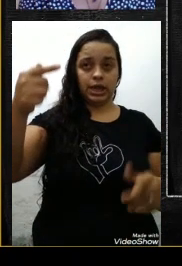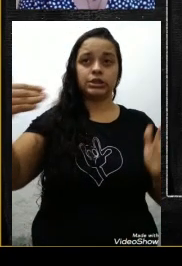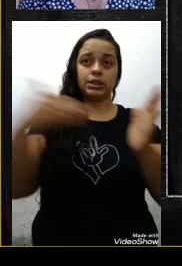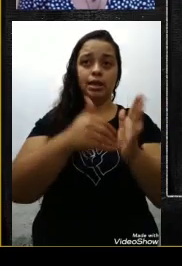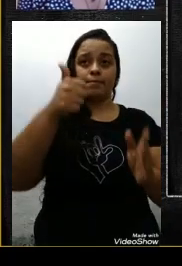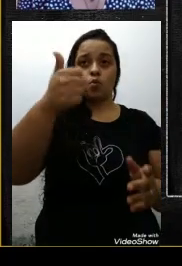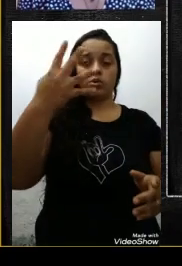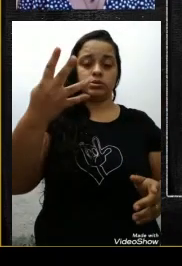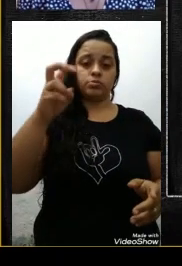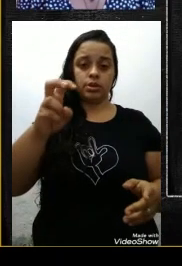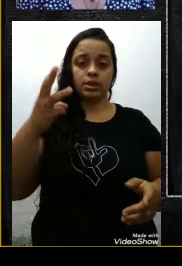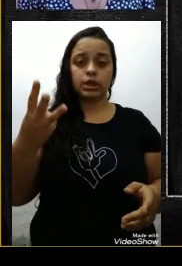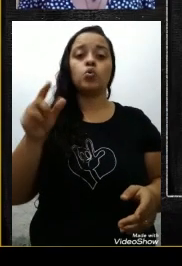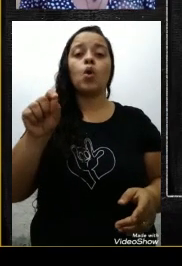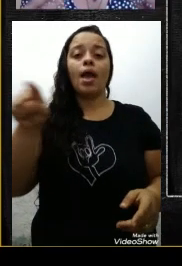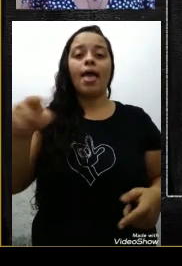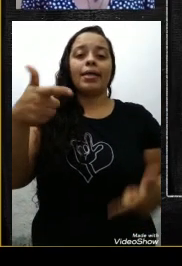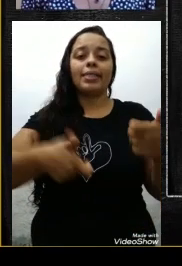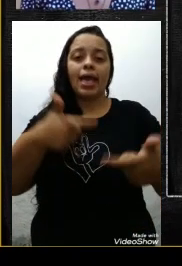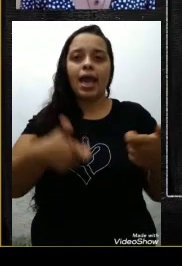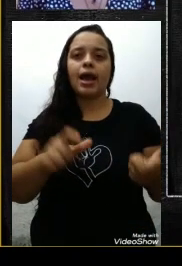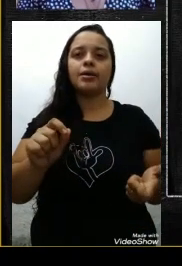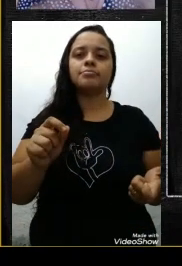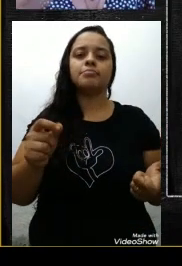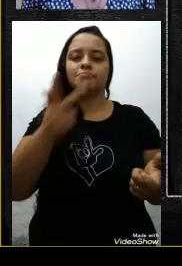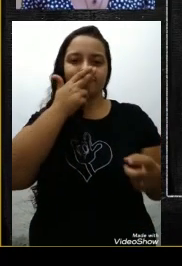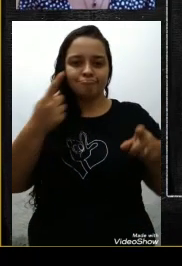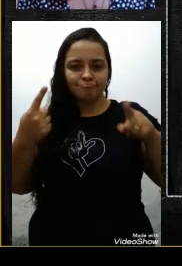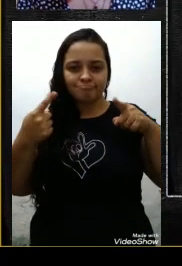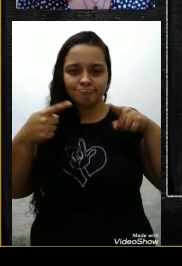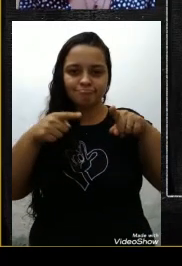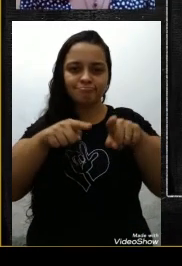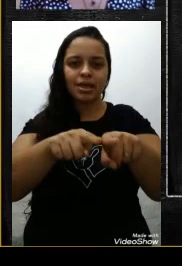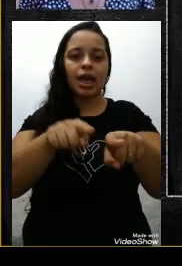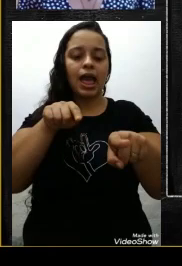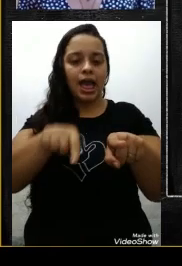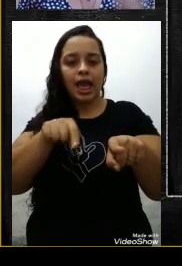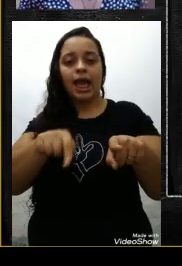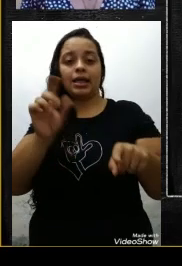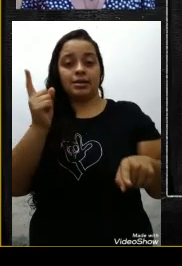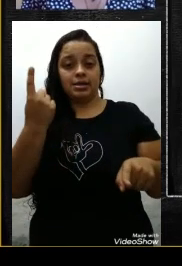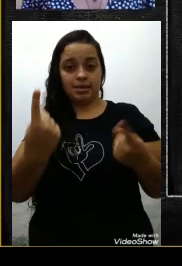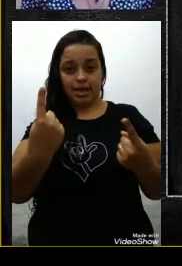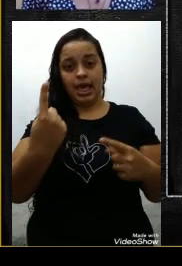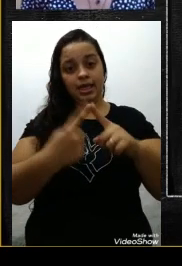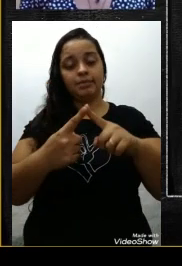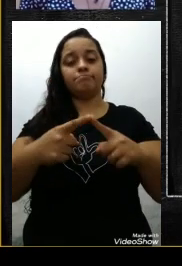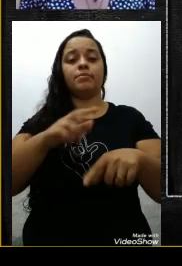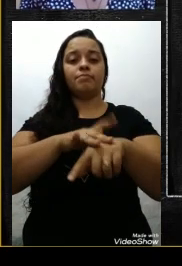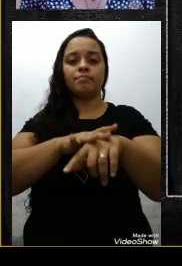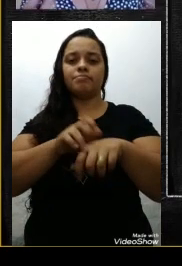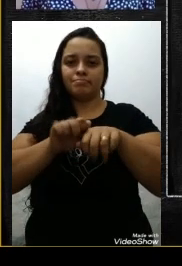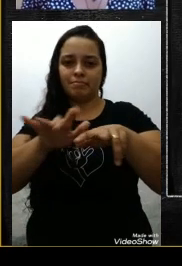1453. Essa guerra, ela ela aconteceu ao mesmo tempo que a peste bubônica